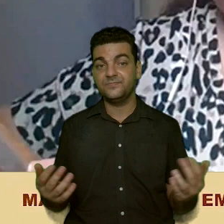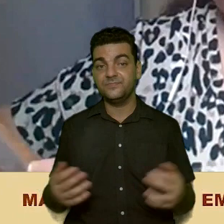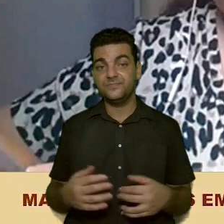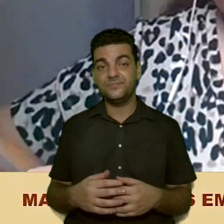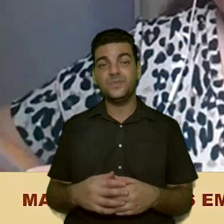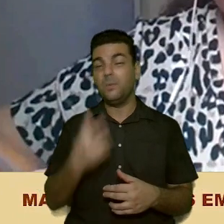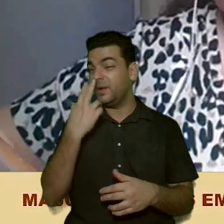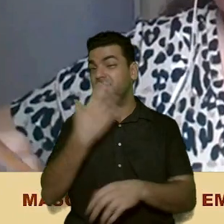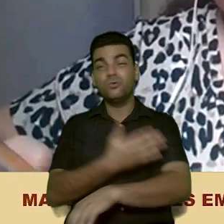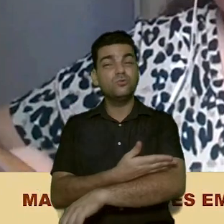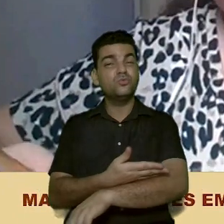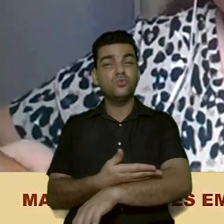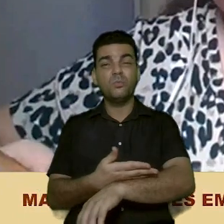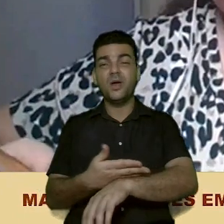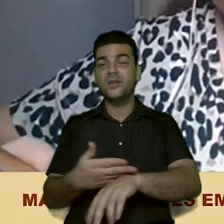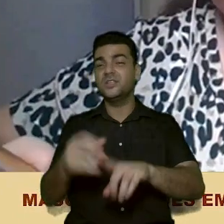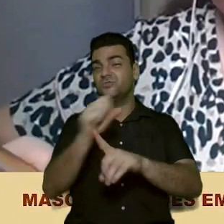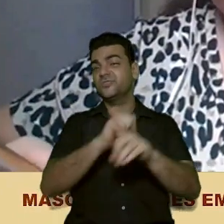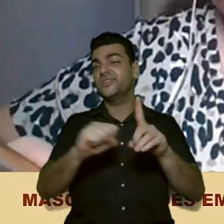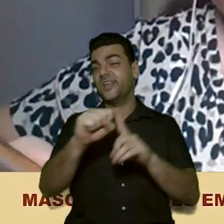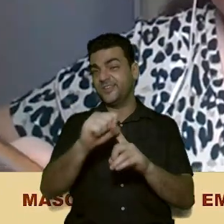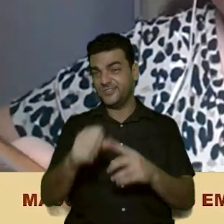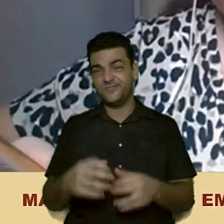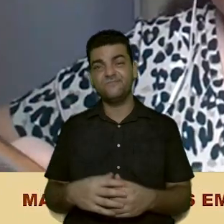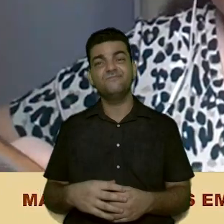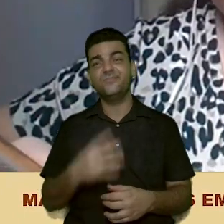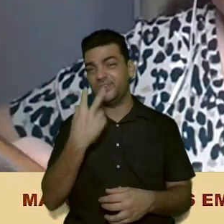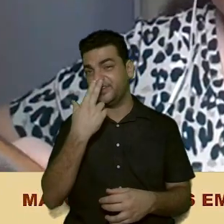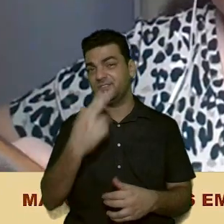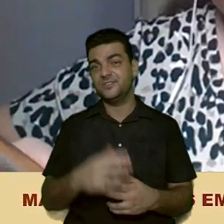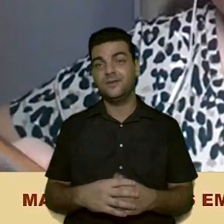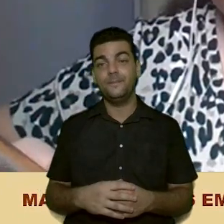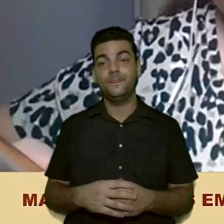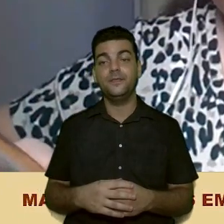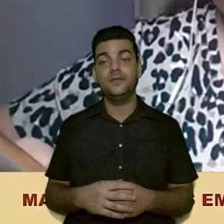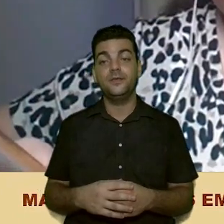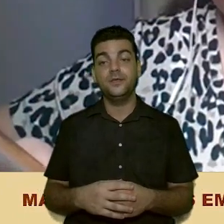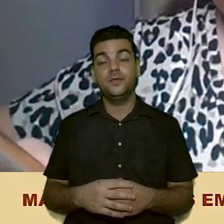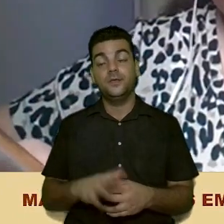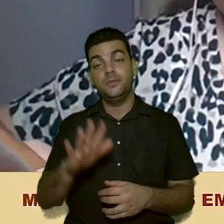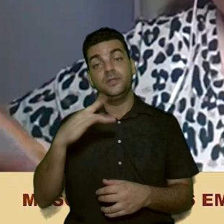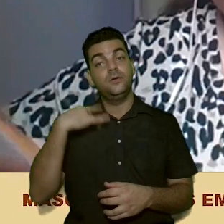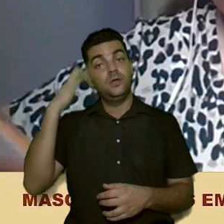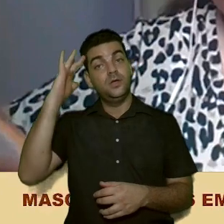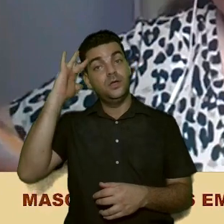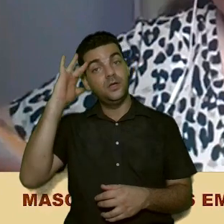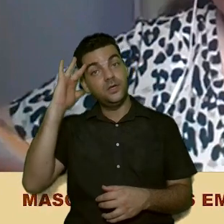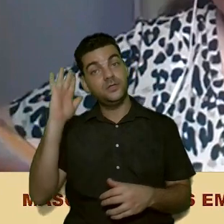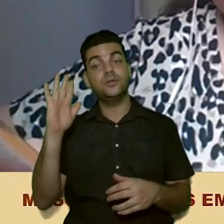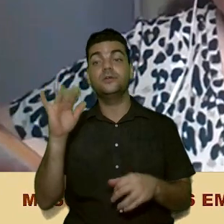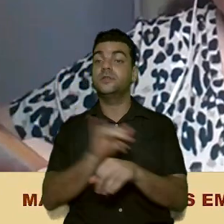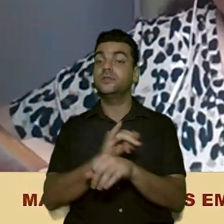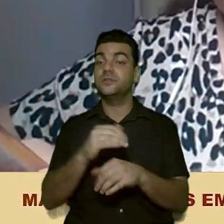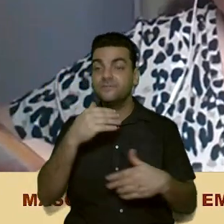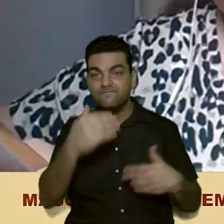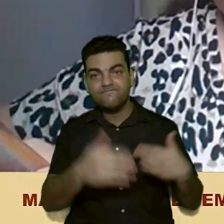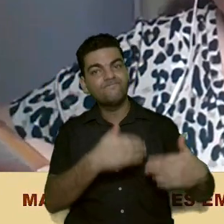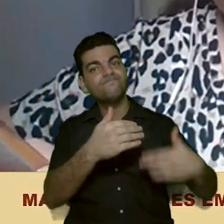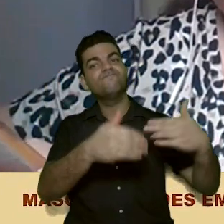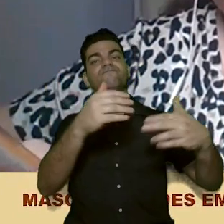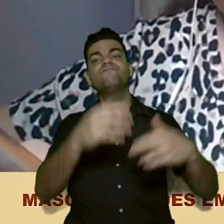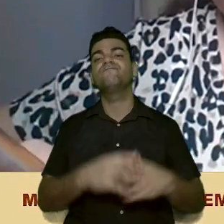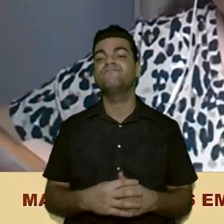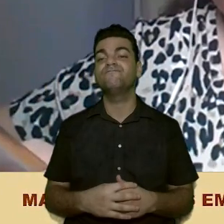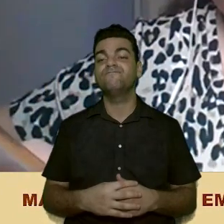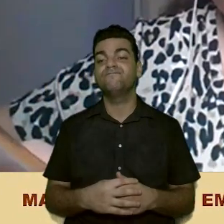costumes, né, muito difíceis de você virar essas chaves. Mas é o começo, né? Quando isso começa, cara, é um caminho longo, porque os caras começam a ver,